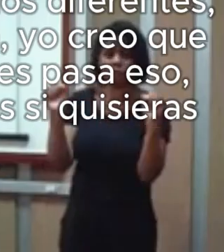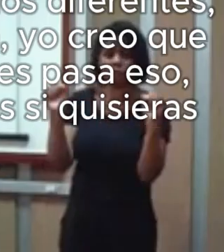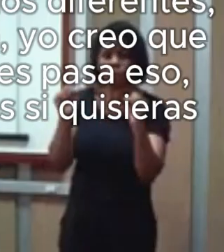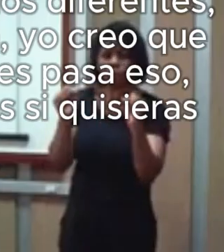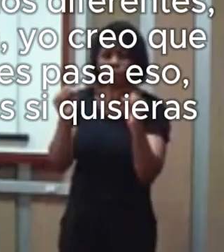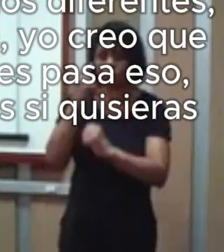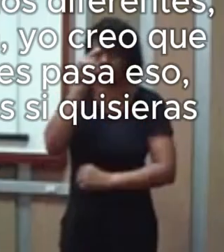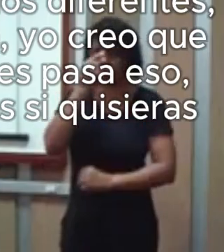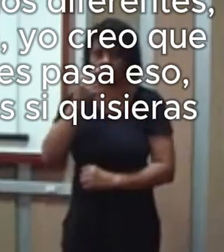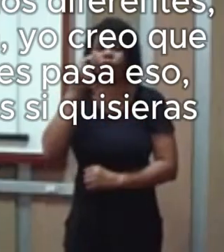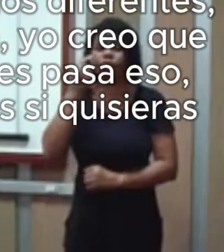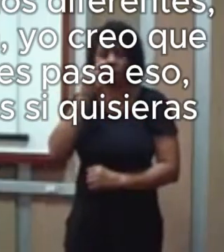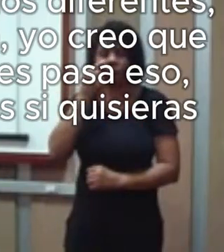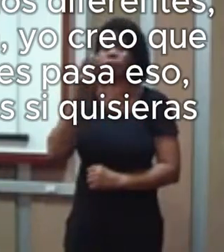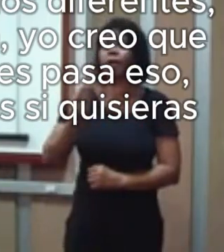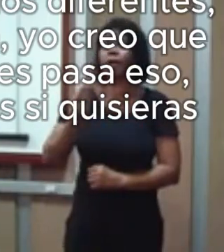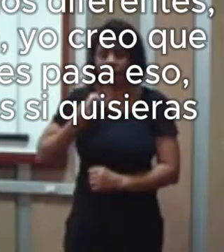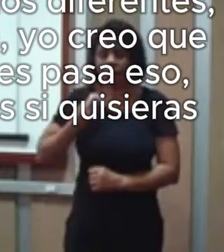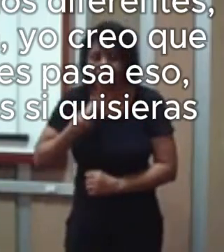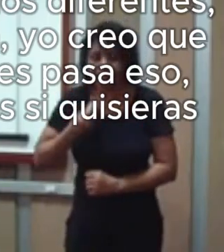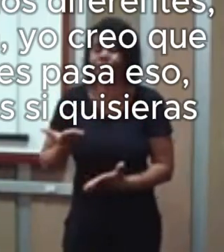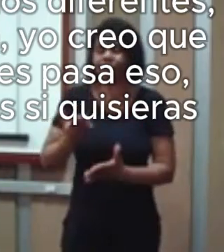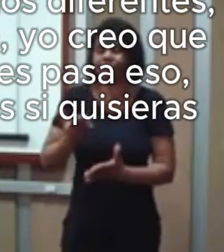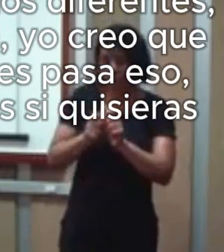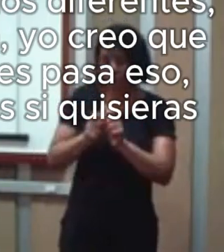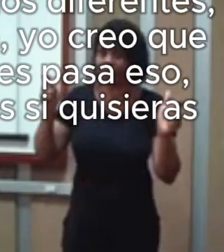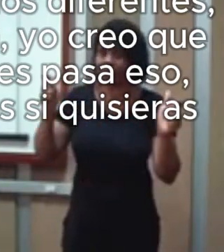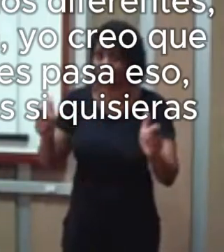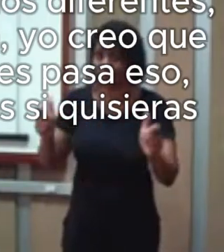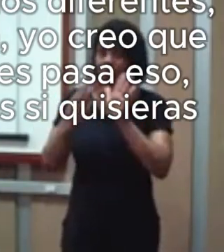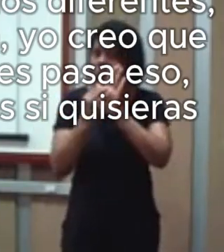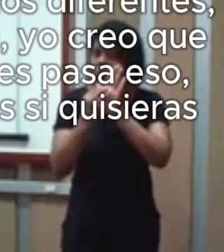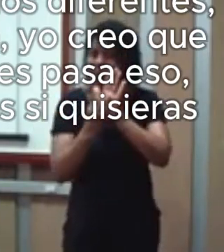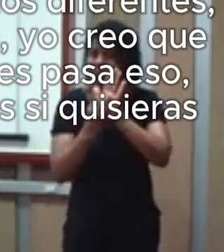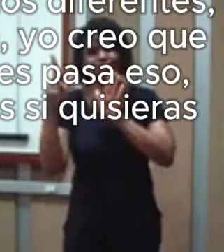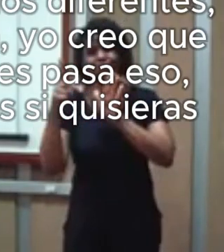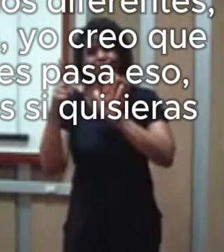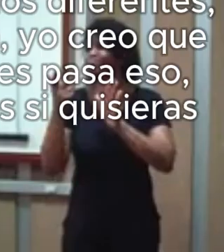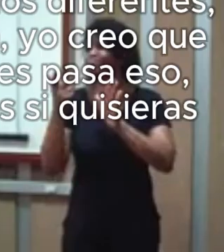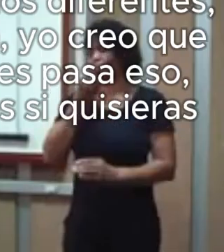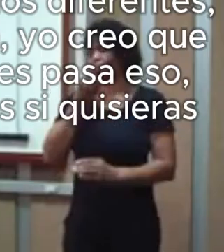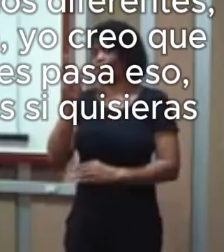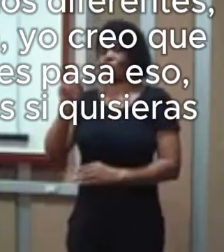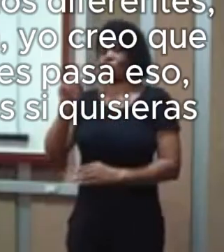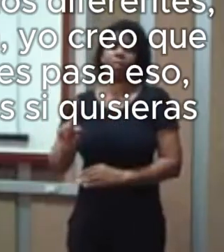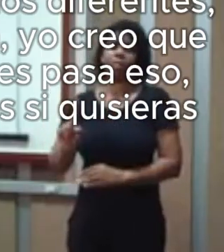para aumentar a sobrevivência de célula ganglionar. Em 2 modelos diferentes, nenhum dos 2 funcionou.